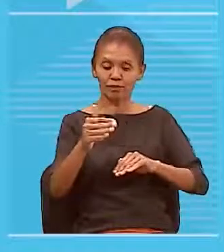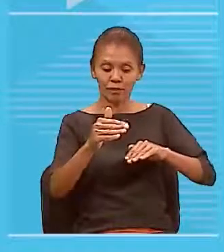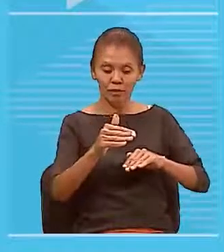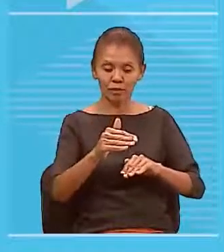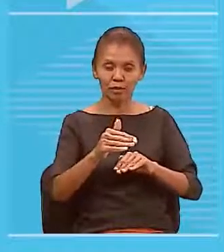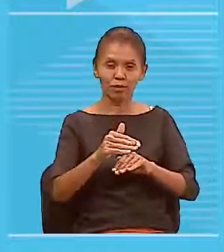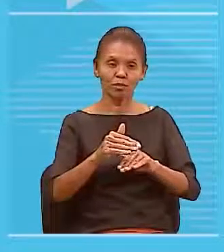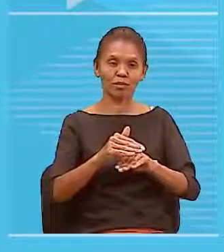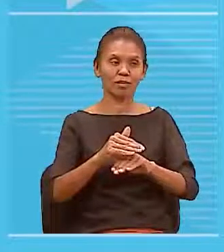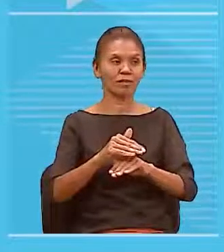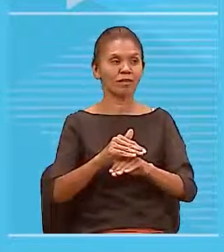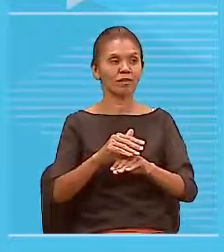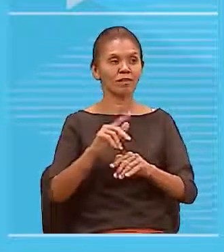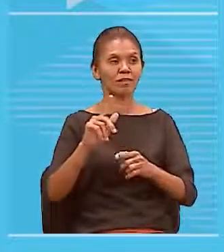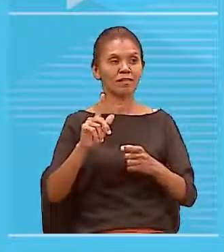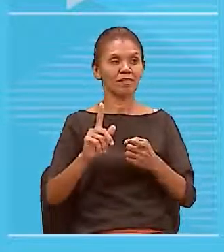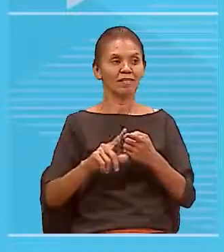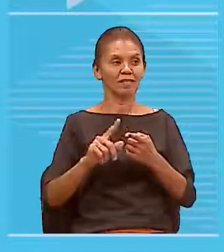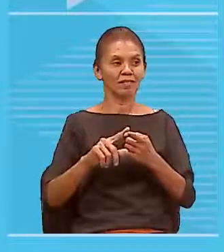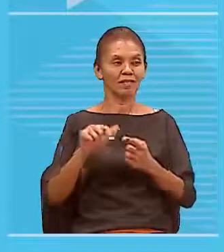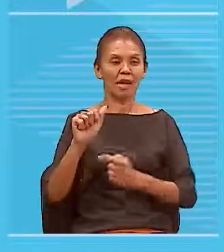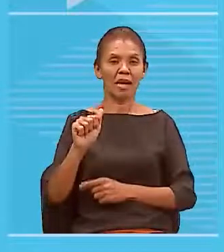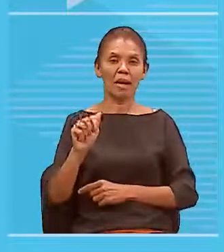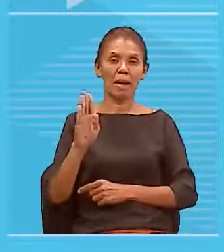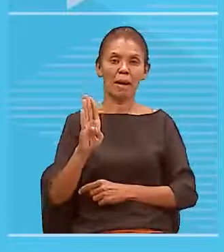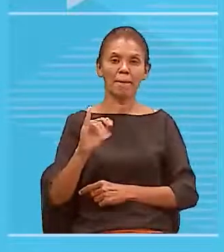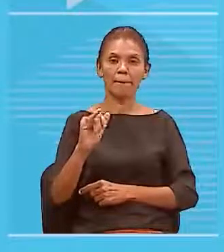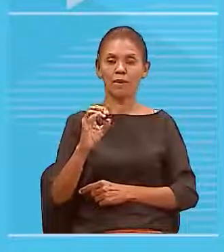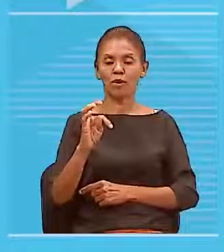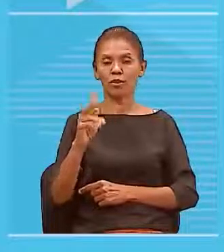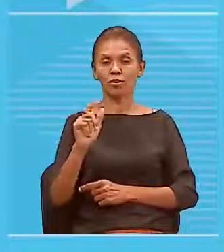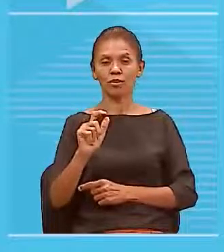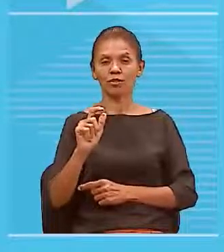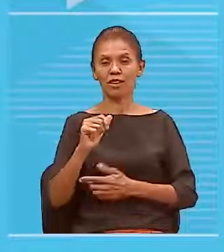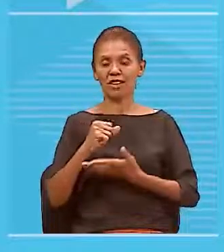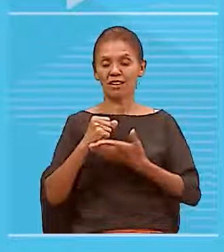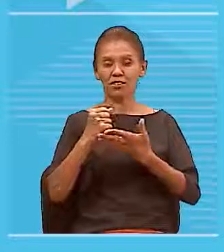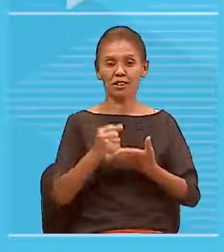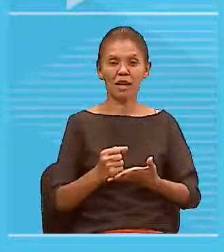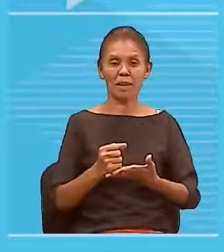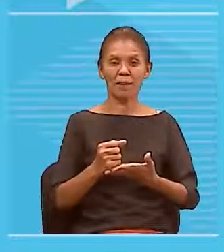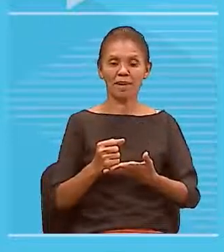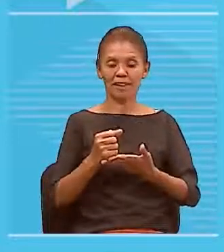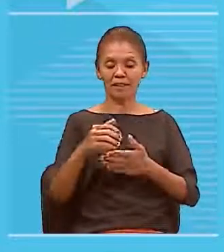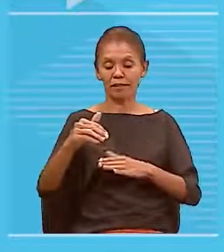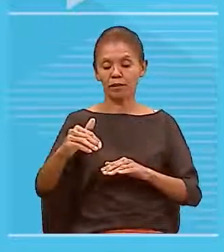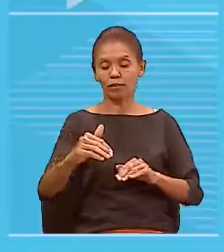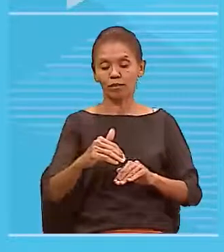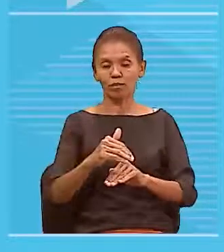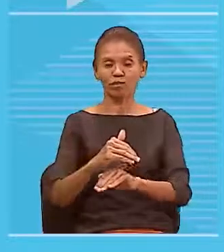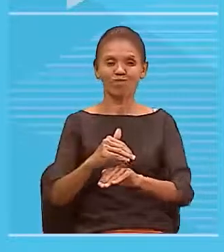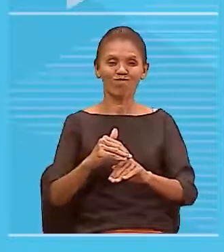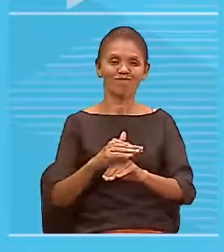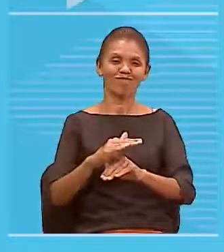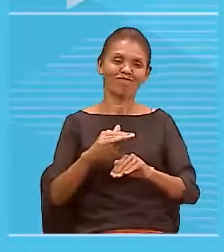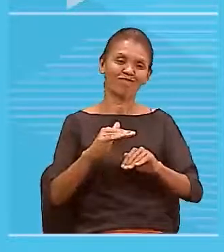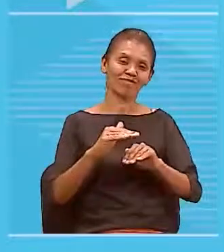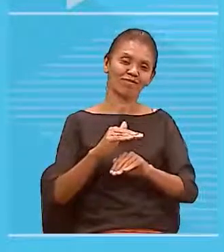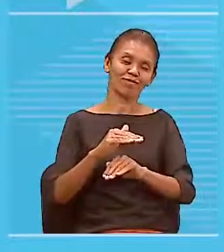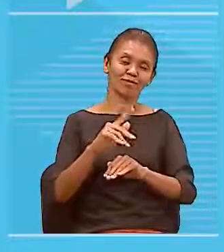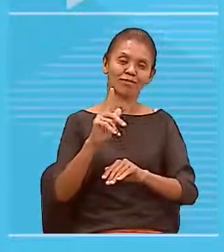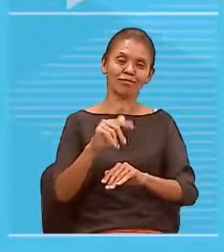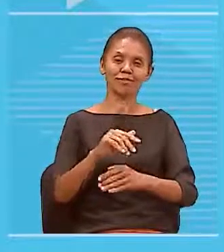como fator abiótico? Abrigo. Ela esconde muitas espécies de seres vivos,